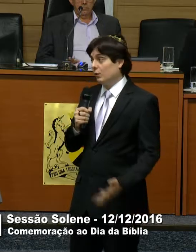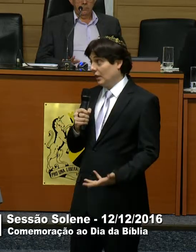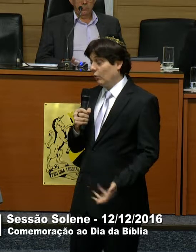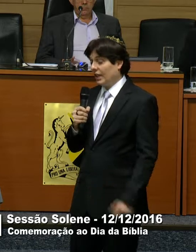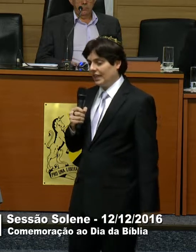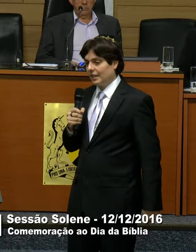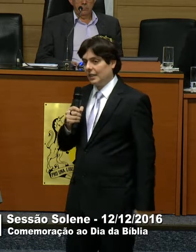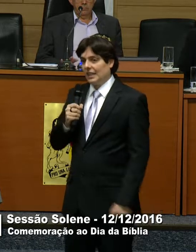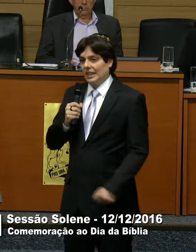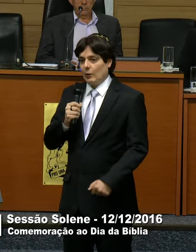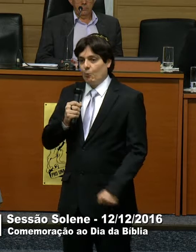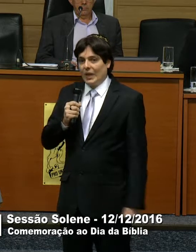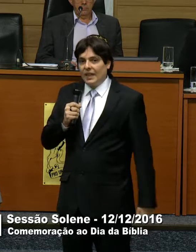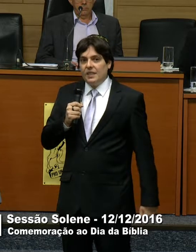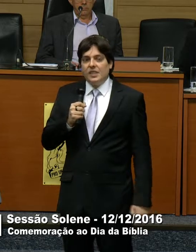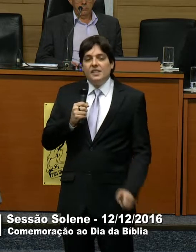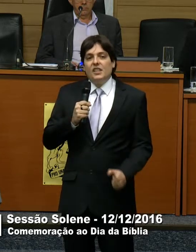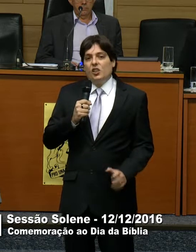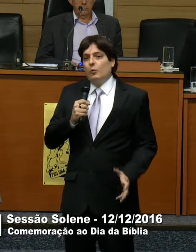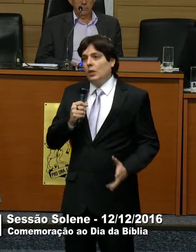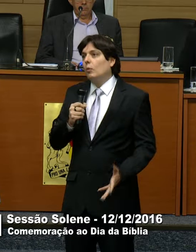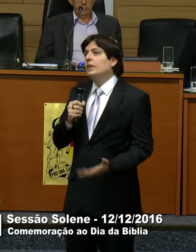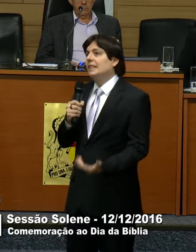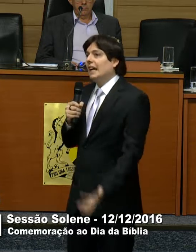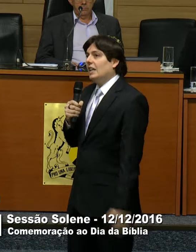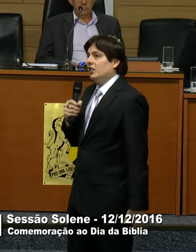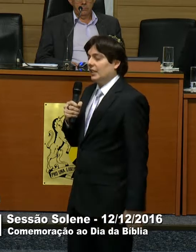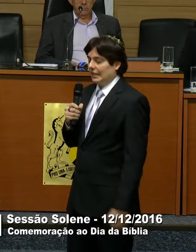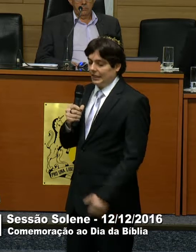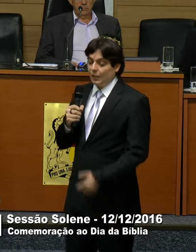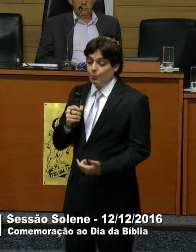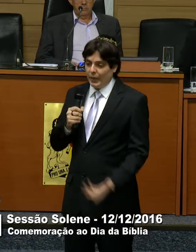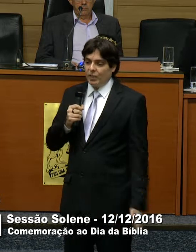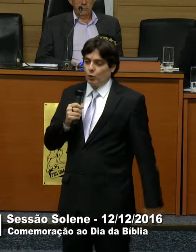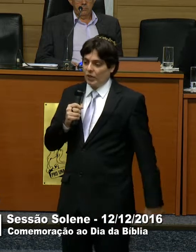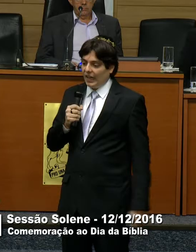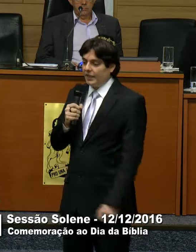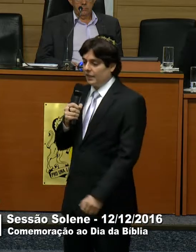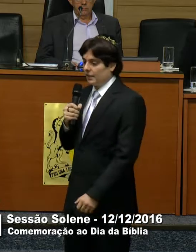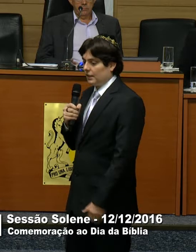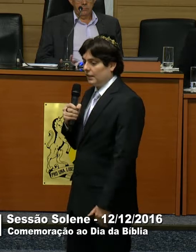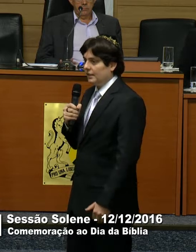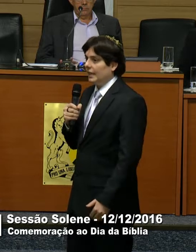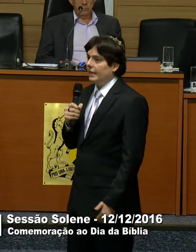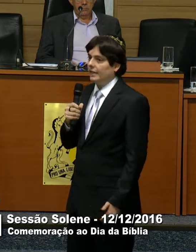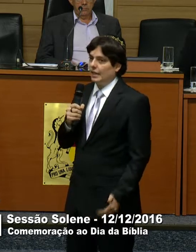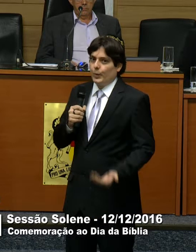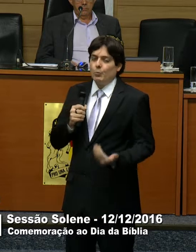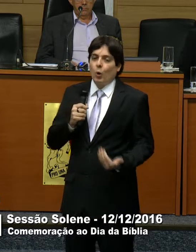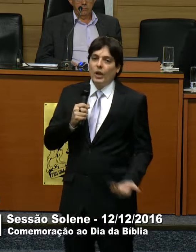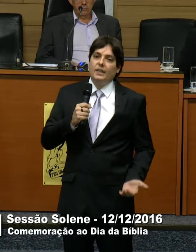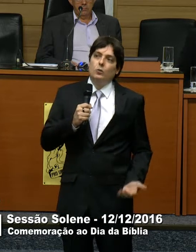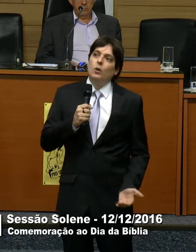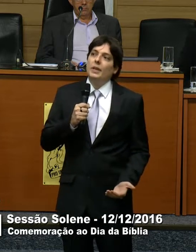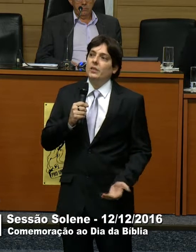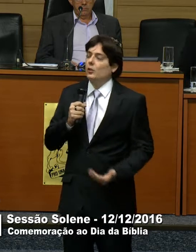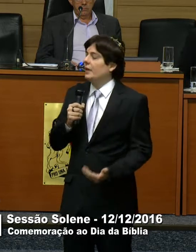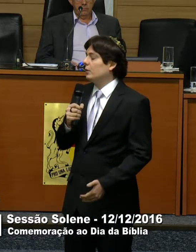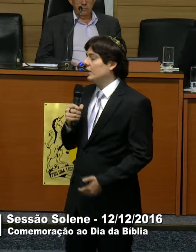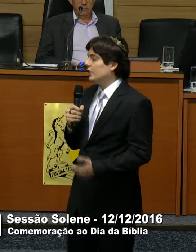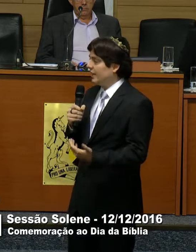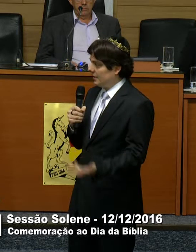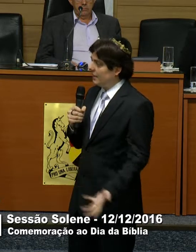adulteraram uma ova, né? Assim, né? Não sabe o trabalho que foi, aqueles homens voltados do exílio não tinham nada, Jerusalém totalmente